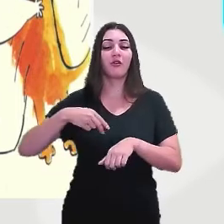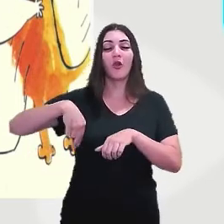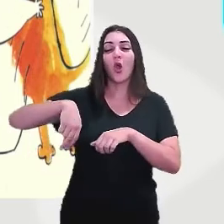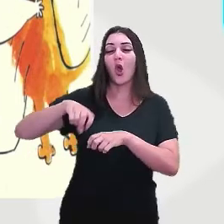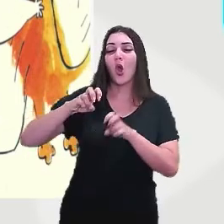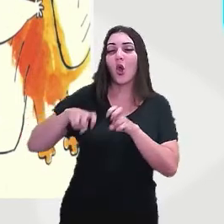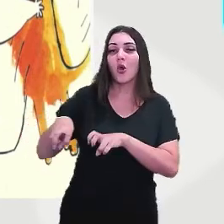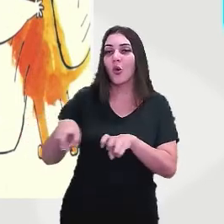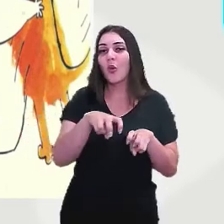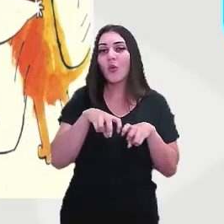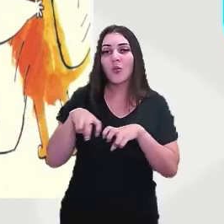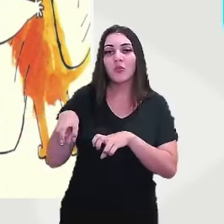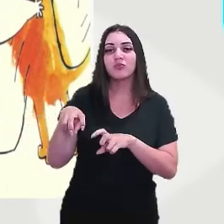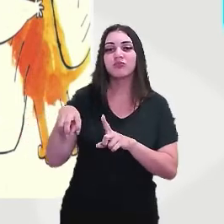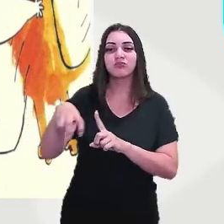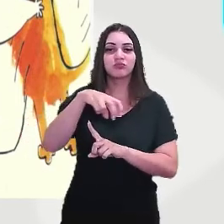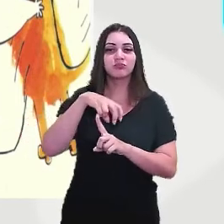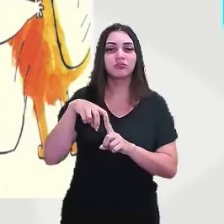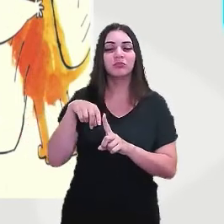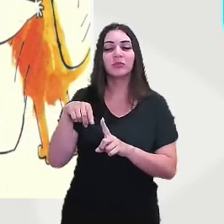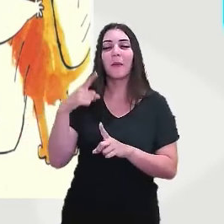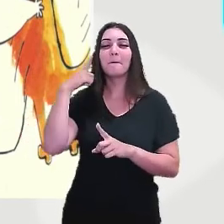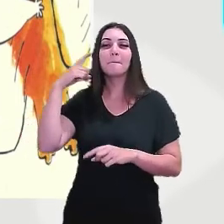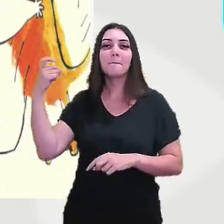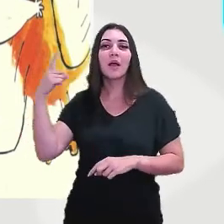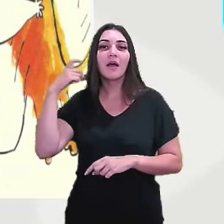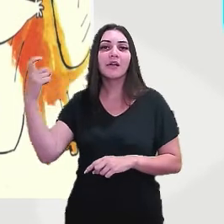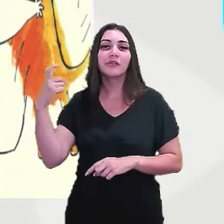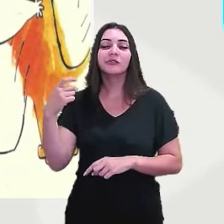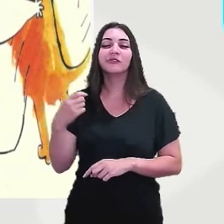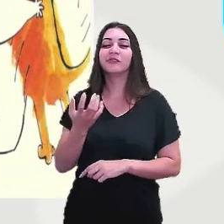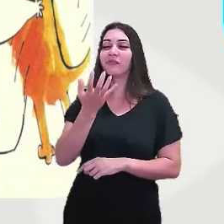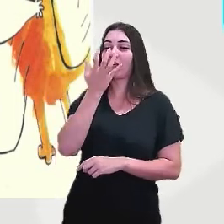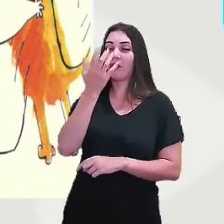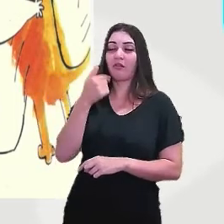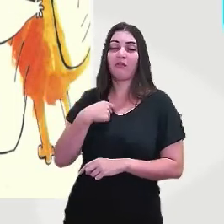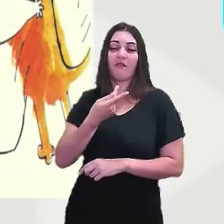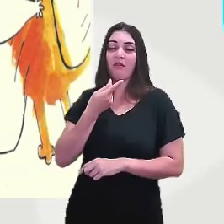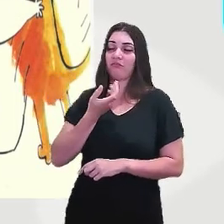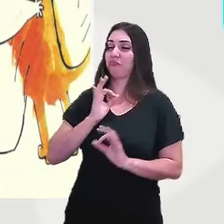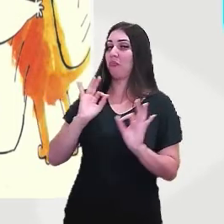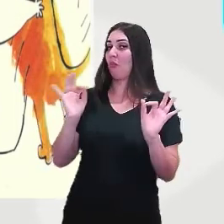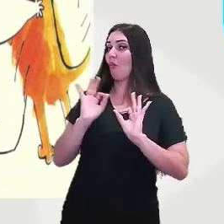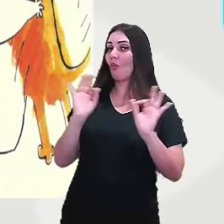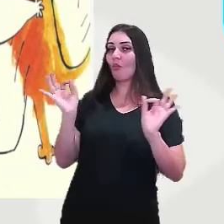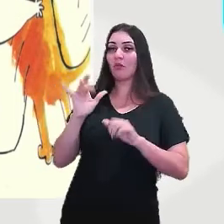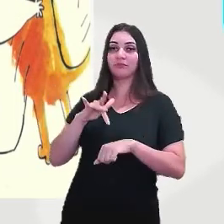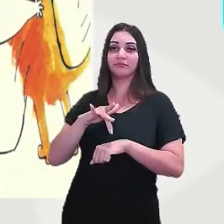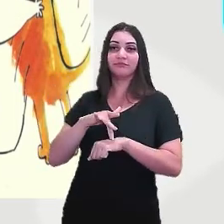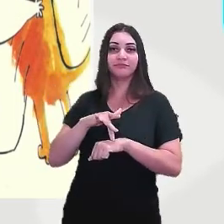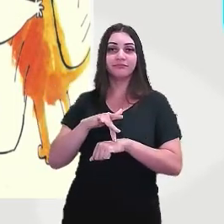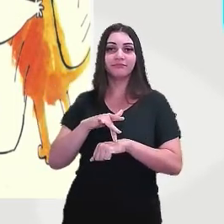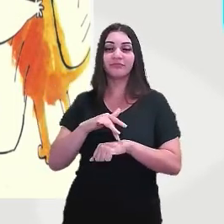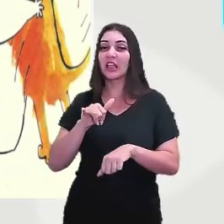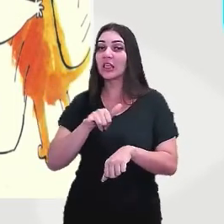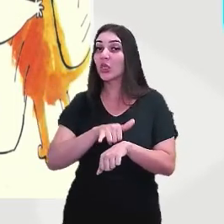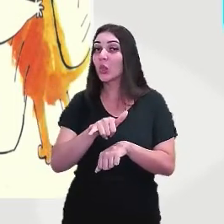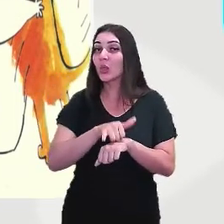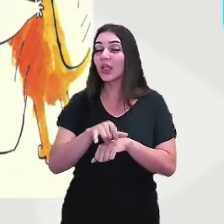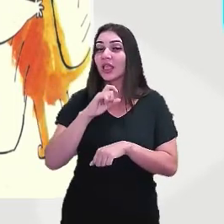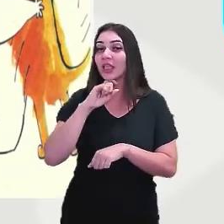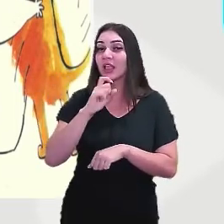fazendo barulho e ela fica com cara de dizendo assim que não foi ela, mas ela não engana ninguém. Todo